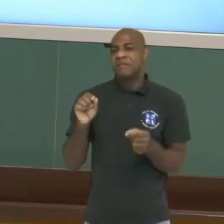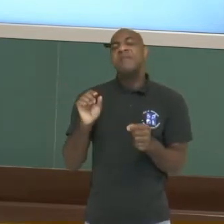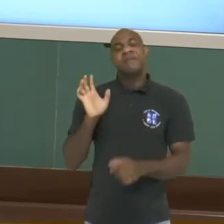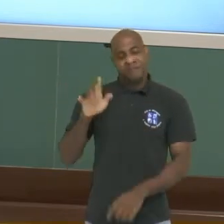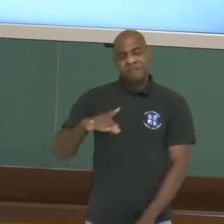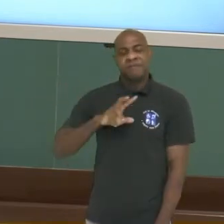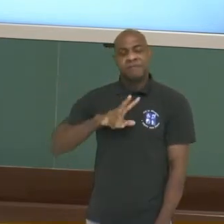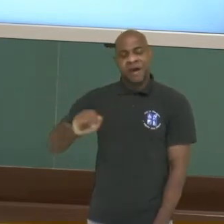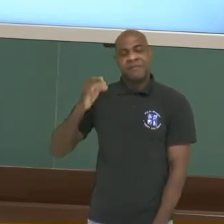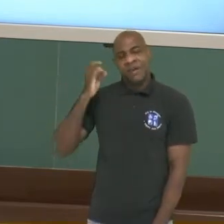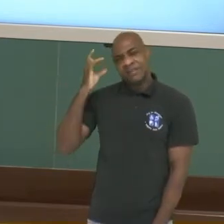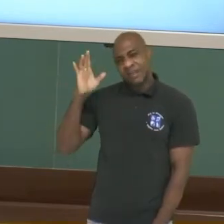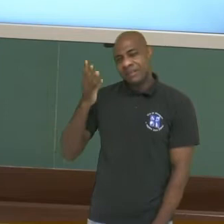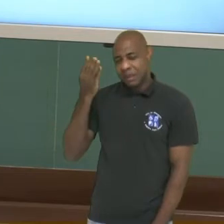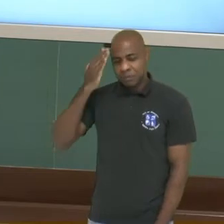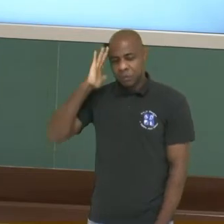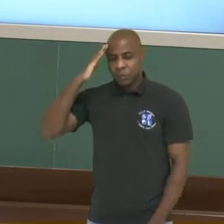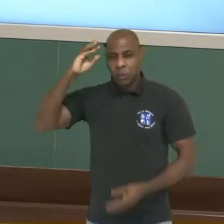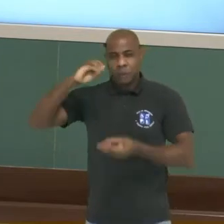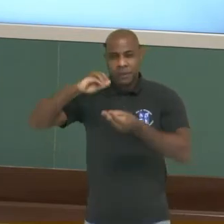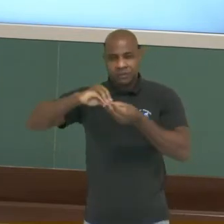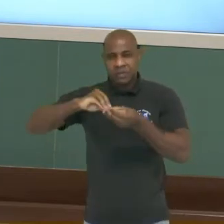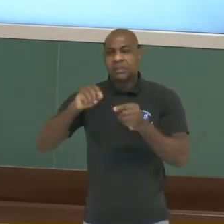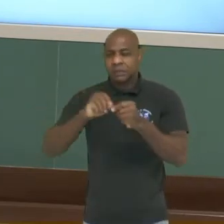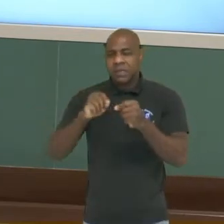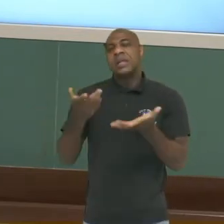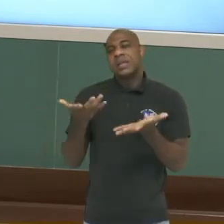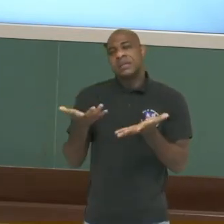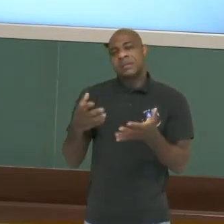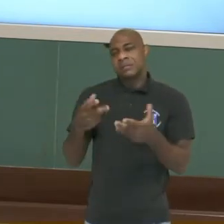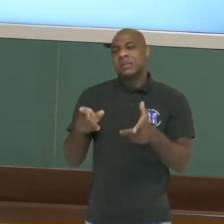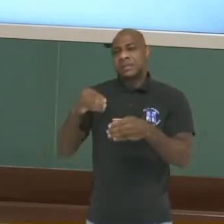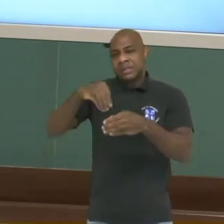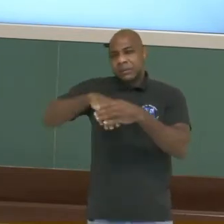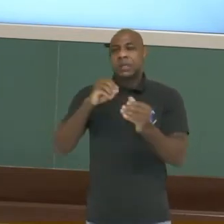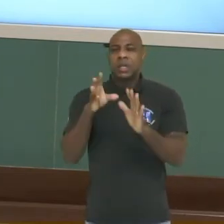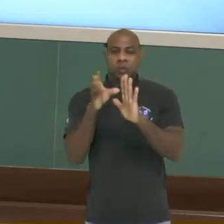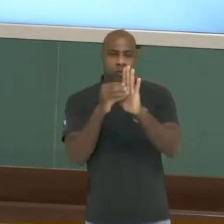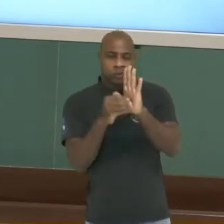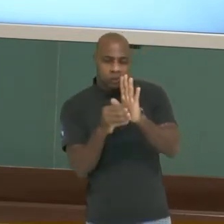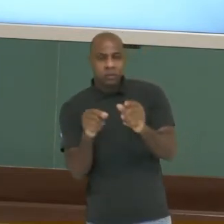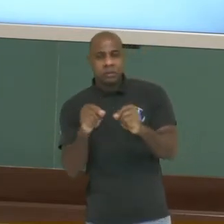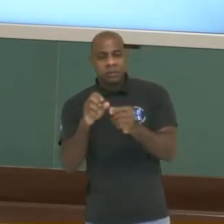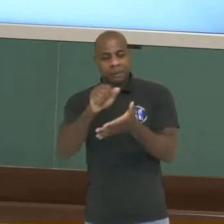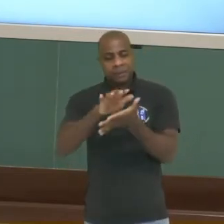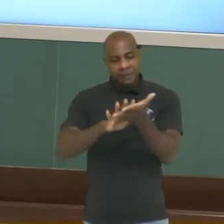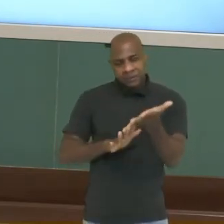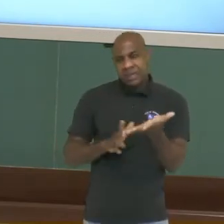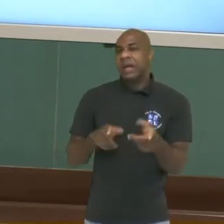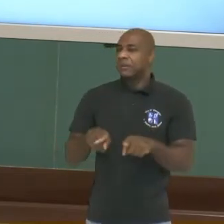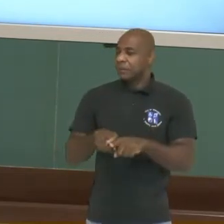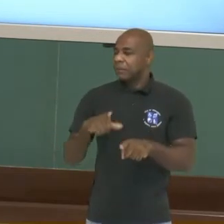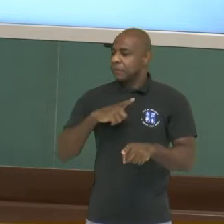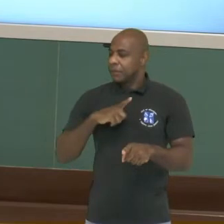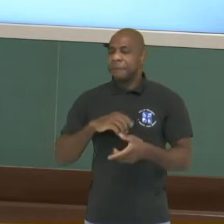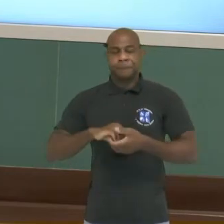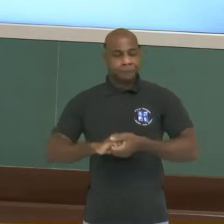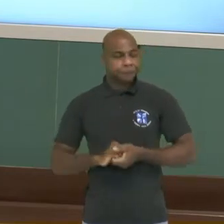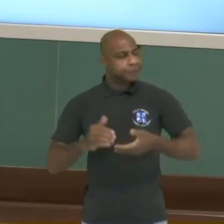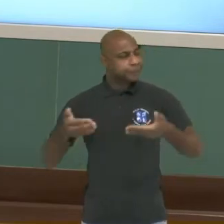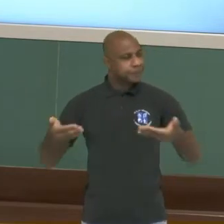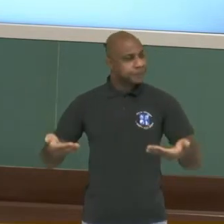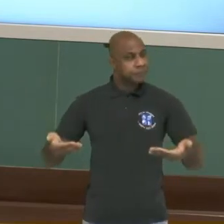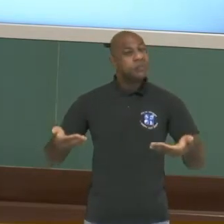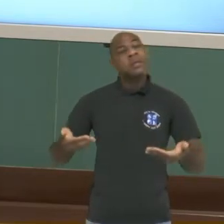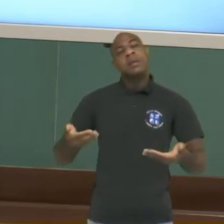muito na compreensão e nas resoluções de problemas envolvendo a geometria analítica. Então vamos lá.